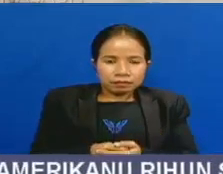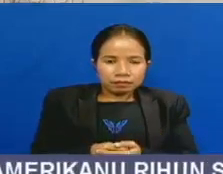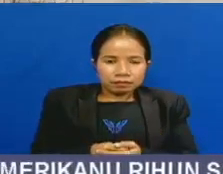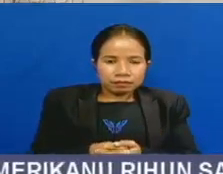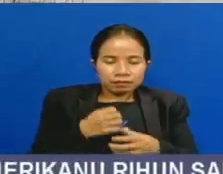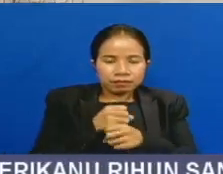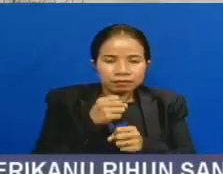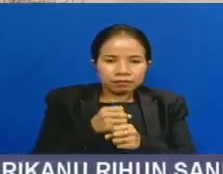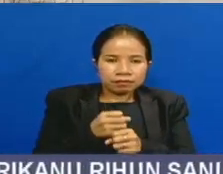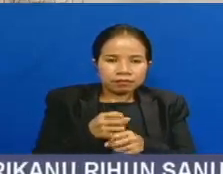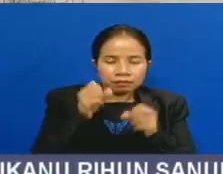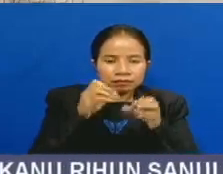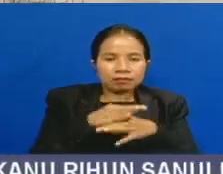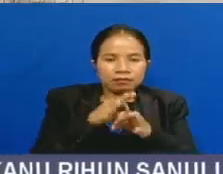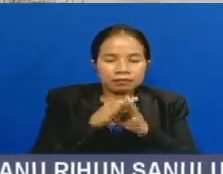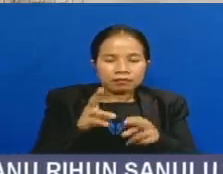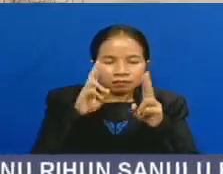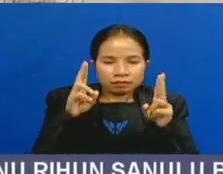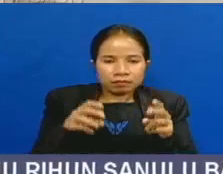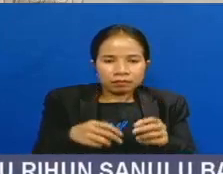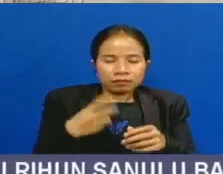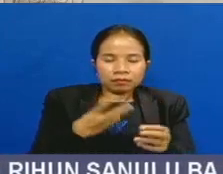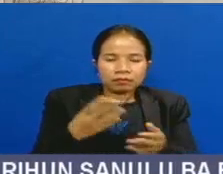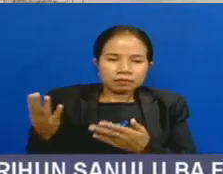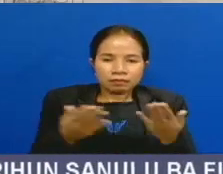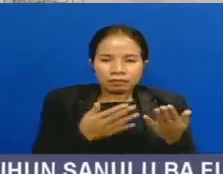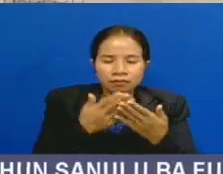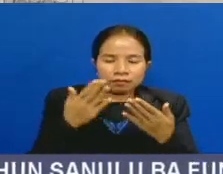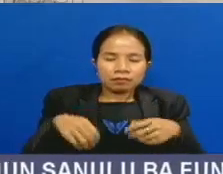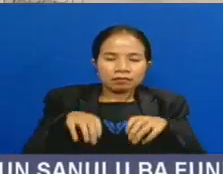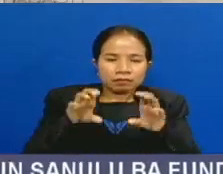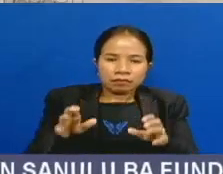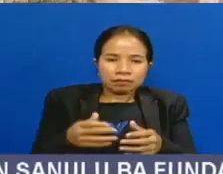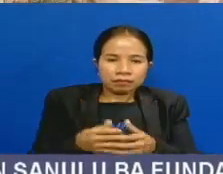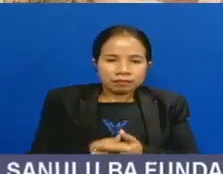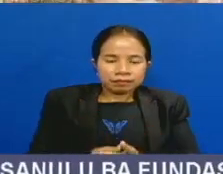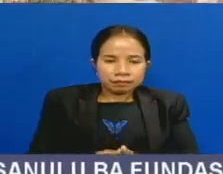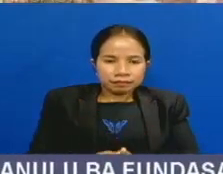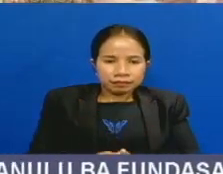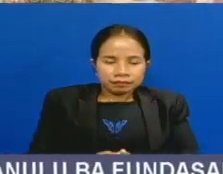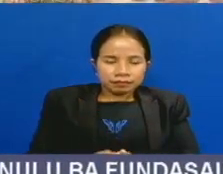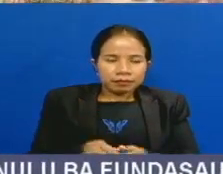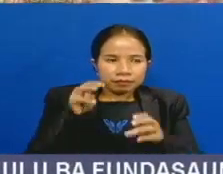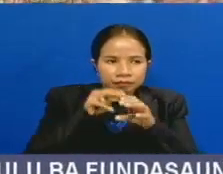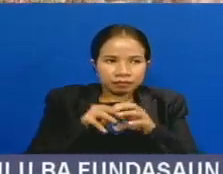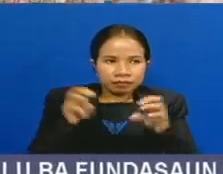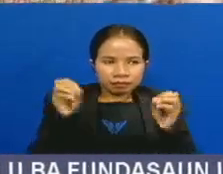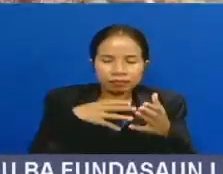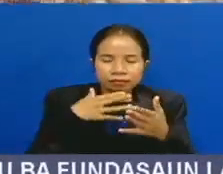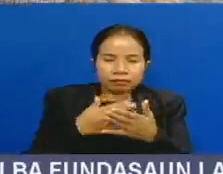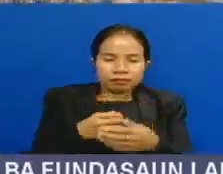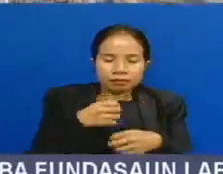halo na iha lete mbele hadia lalai sunune mbele lori amnia ha suba pang panuna ko kondisyon merkado nebe la